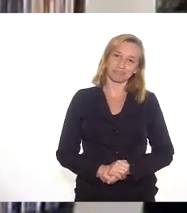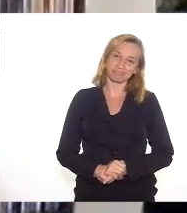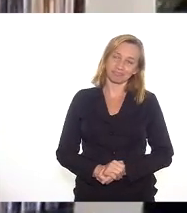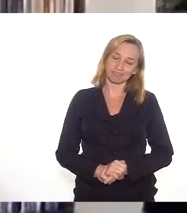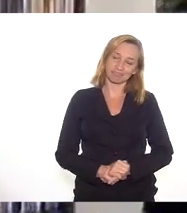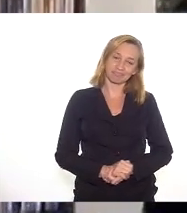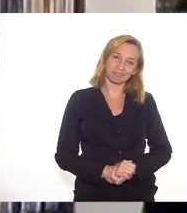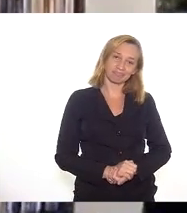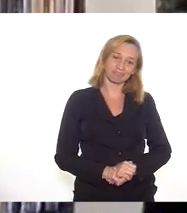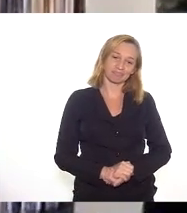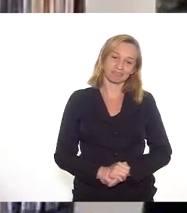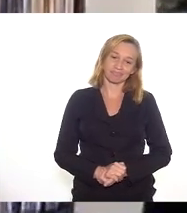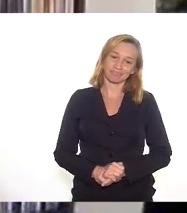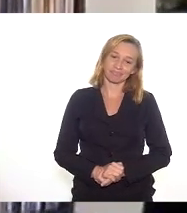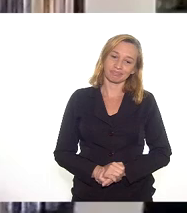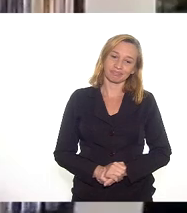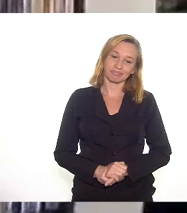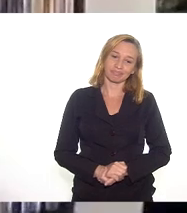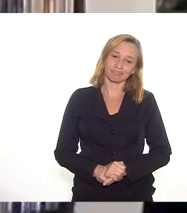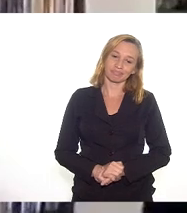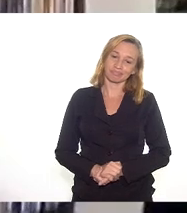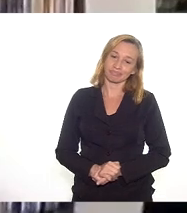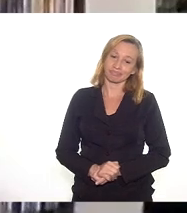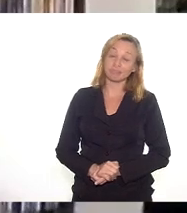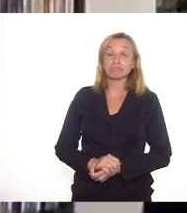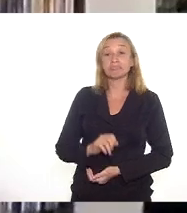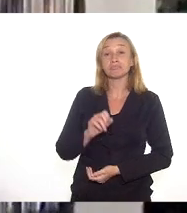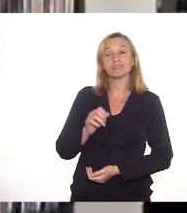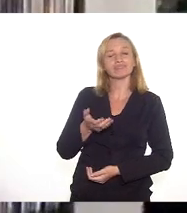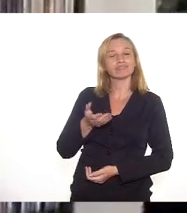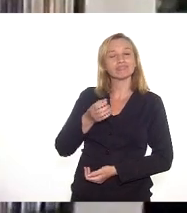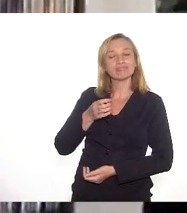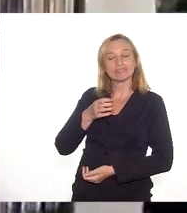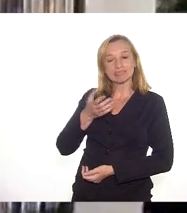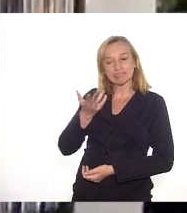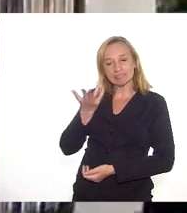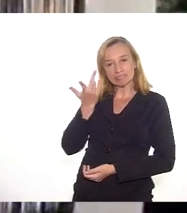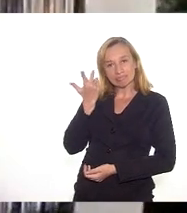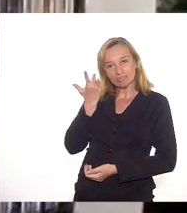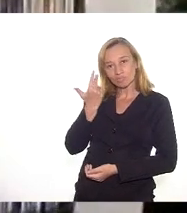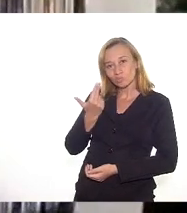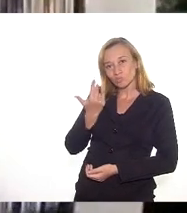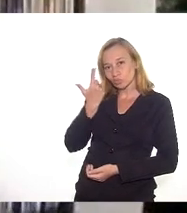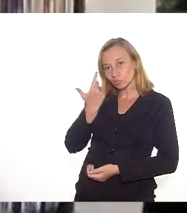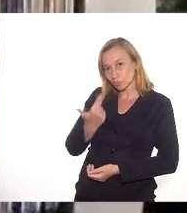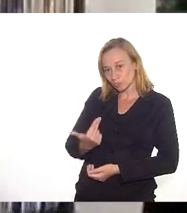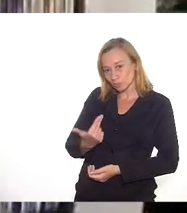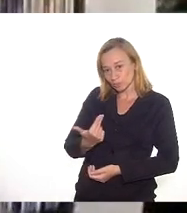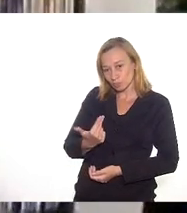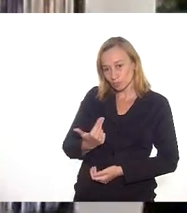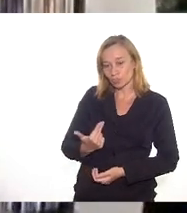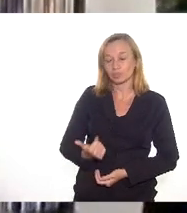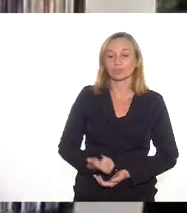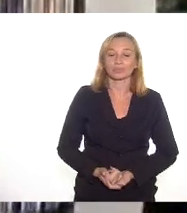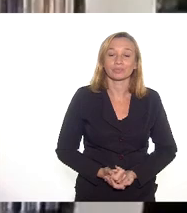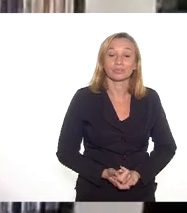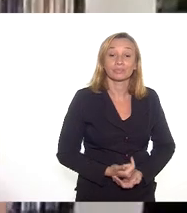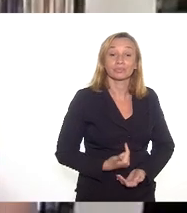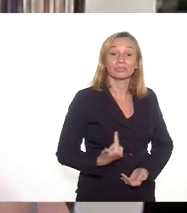Seria natural, né, que as